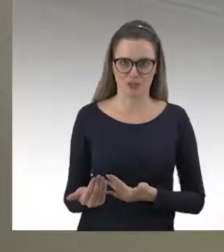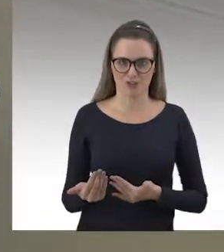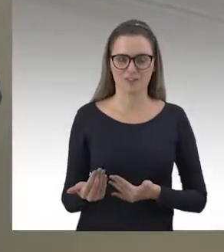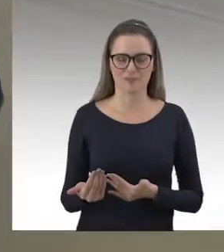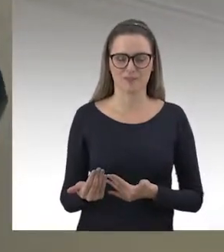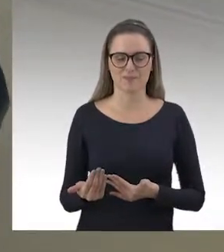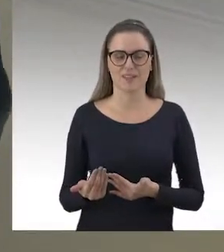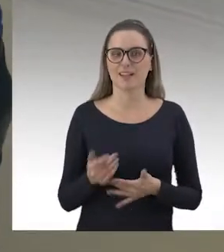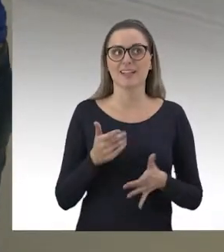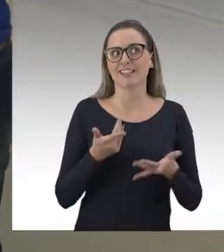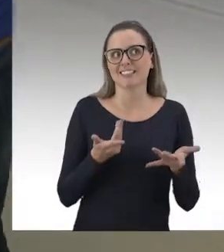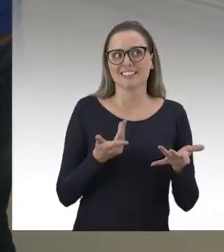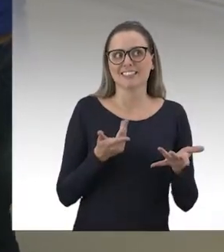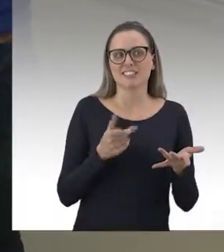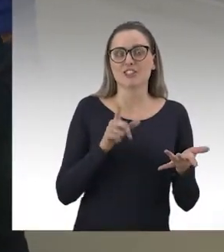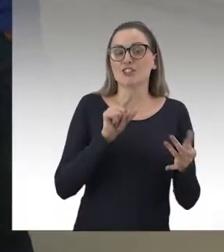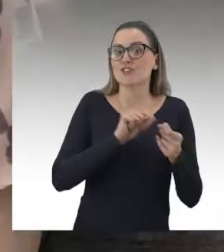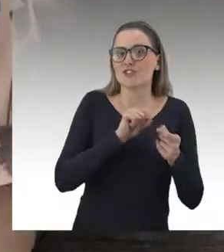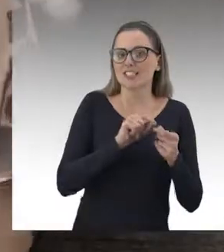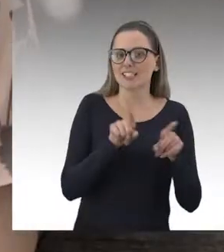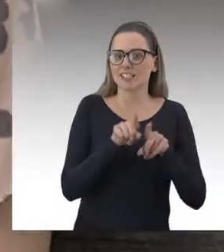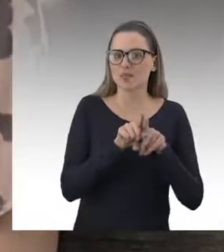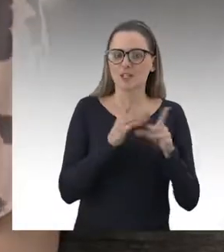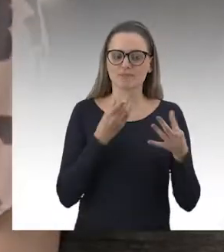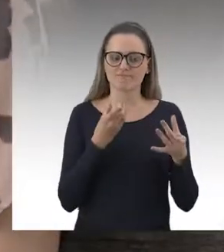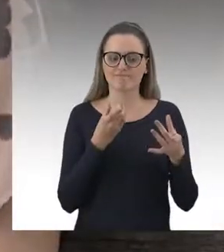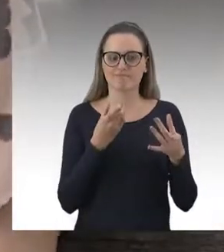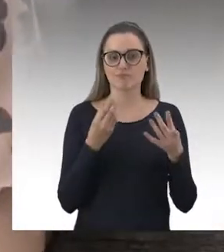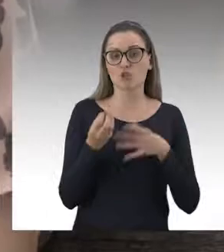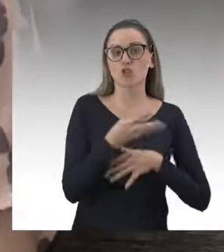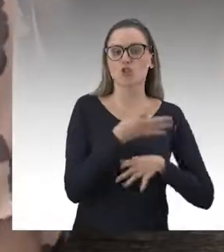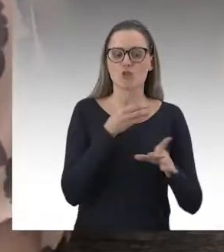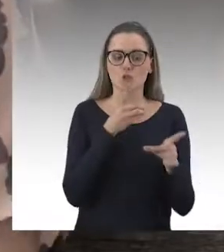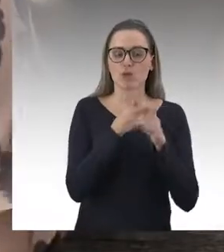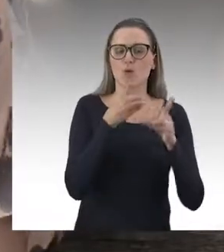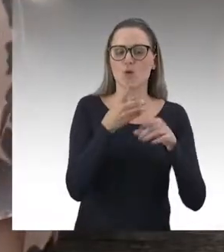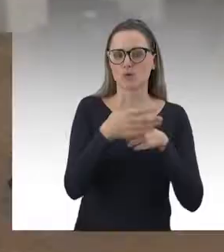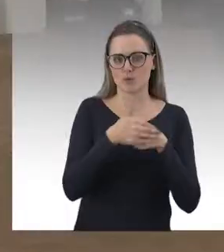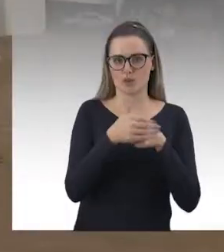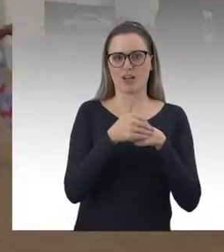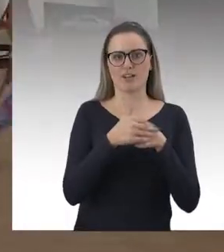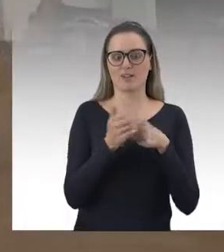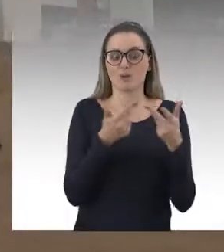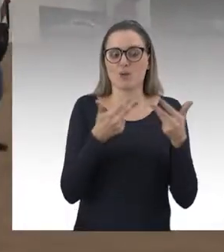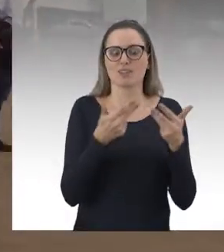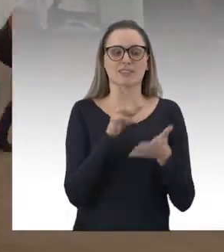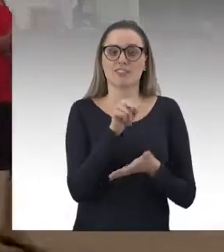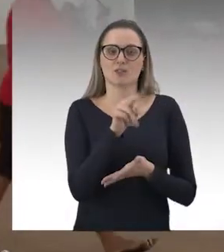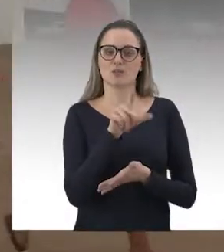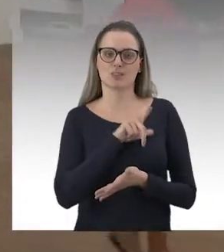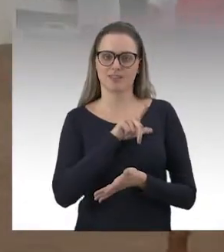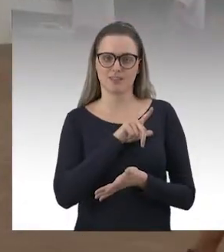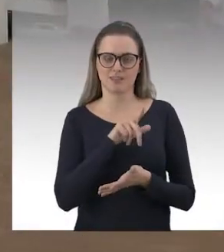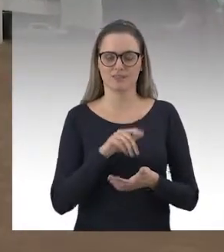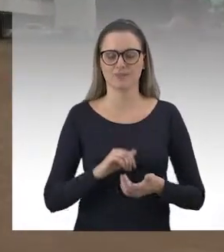né? Enfim, de encontro com o afetivo, que às vezes eles nunca tiveram, né?